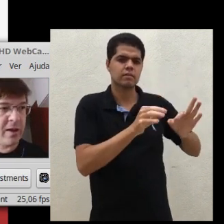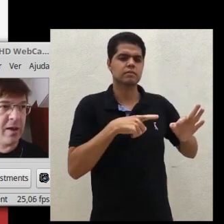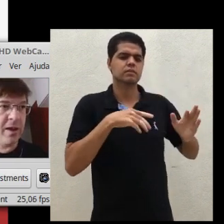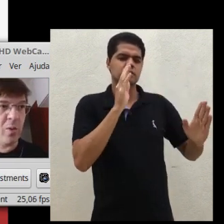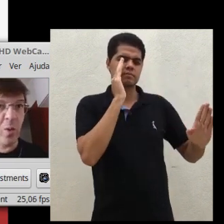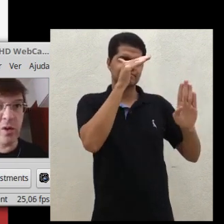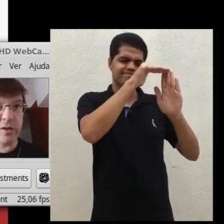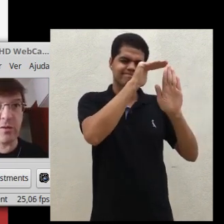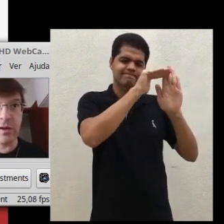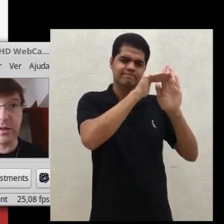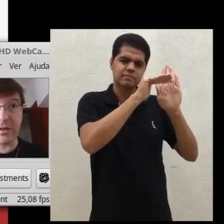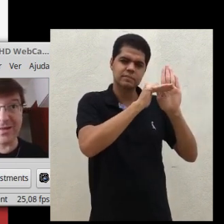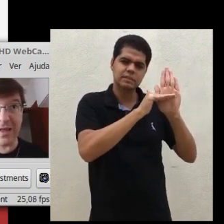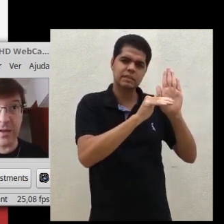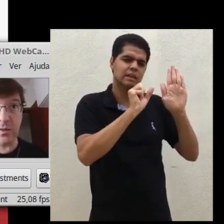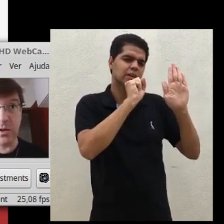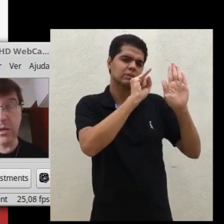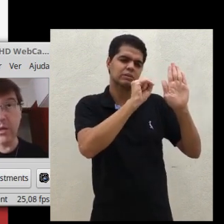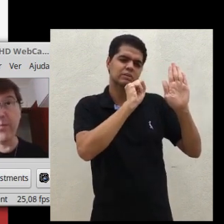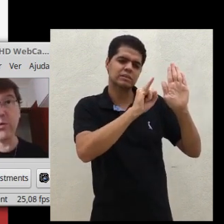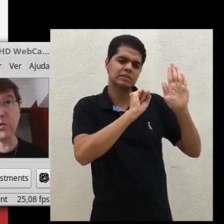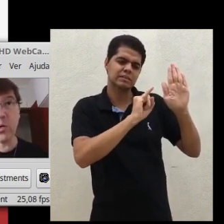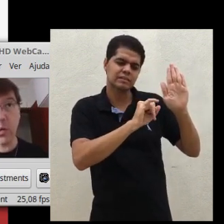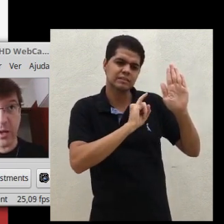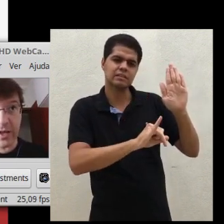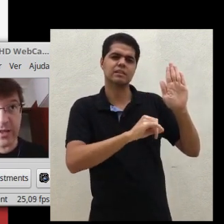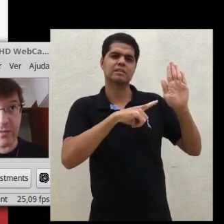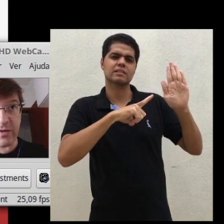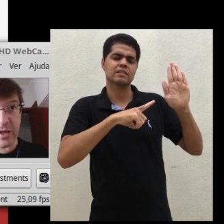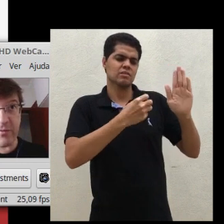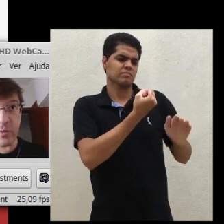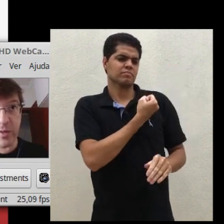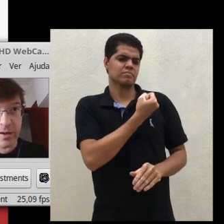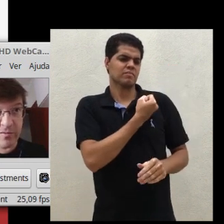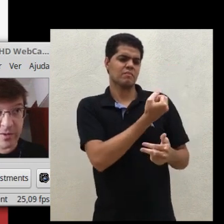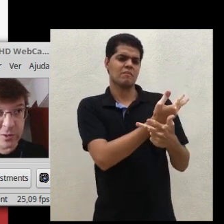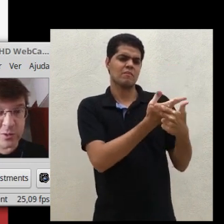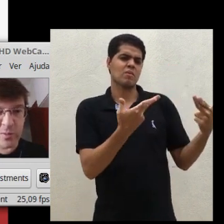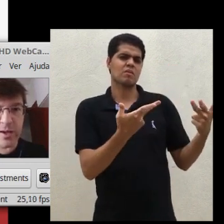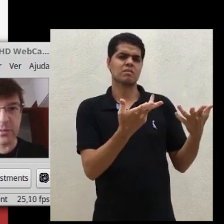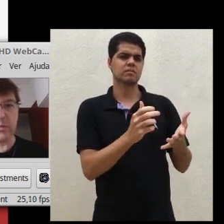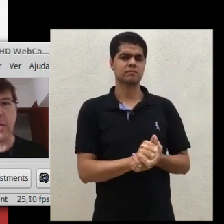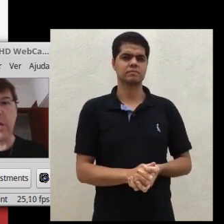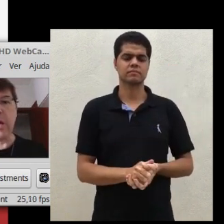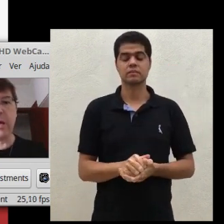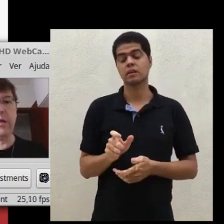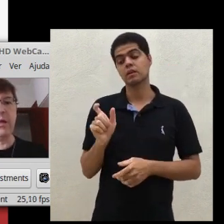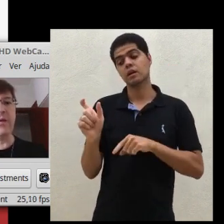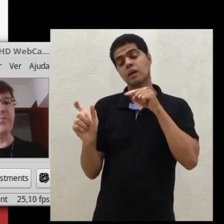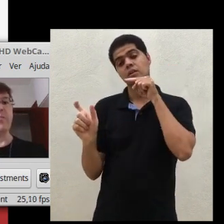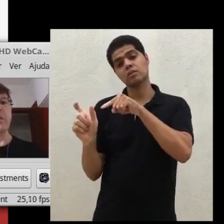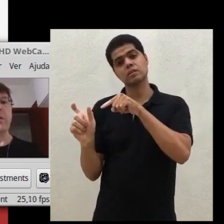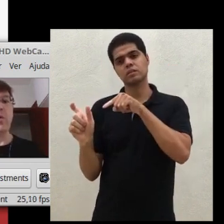aquele rigor, né? Com aquele critério de só colocar naquela variável numérica valores numéricos.